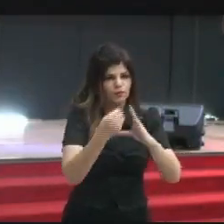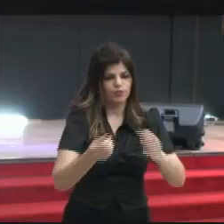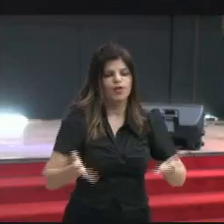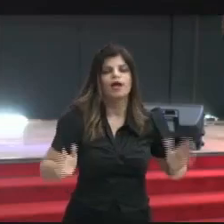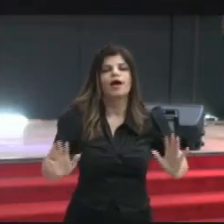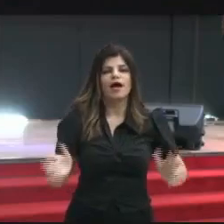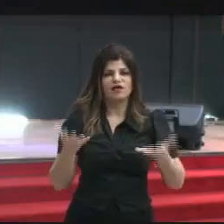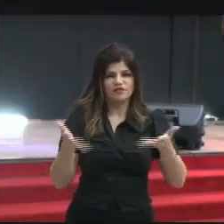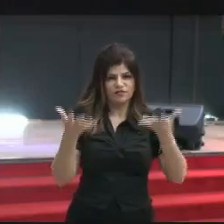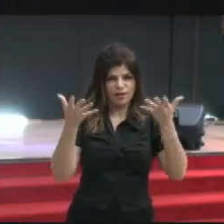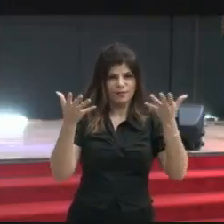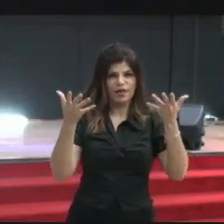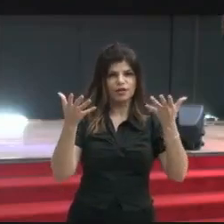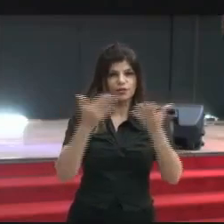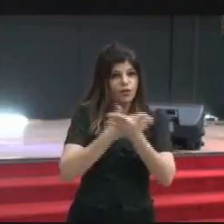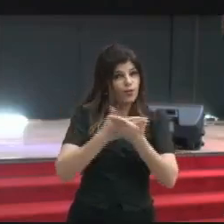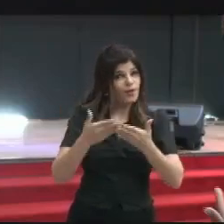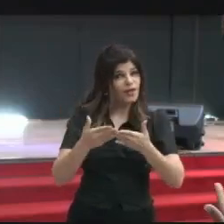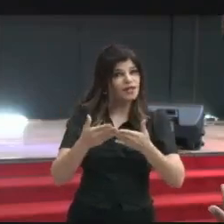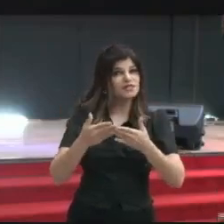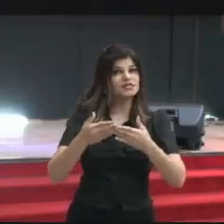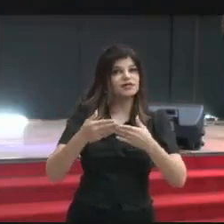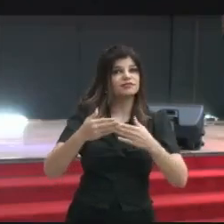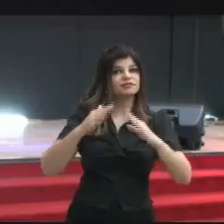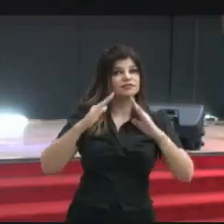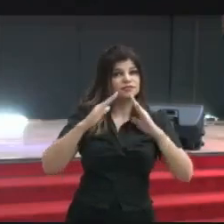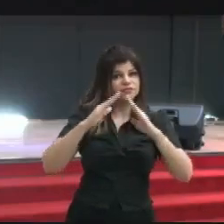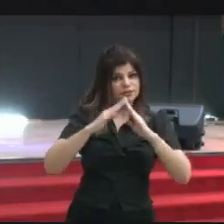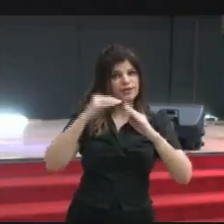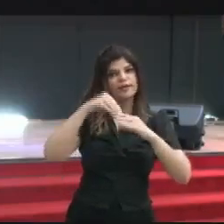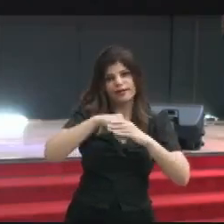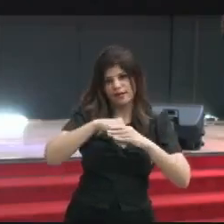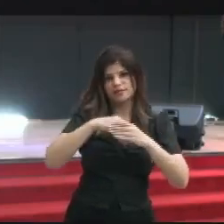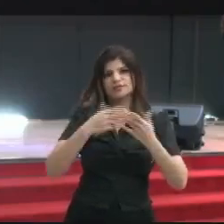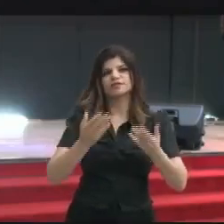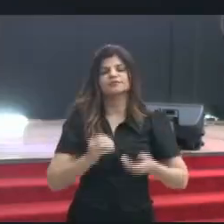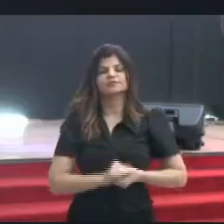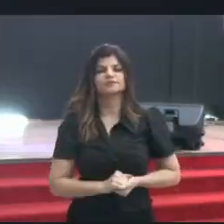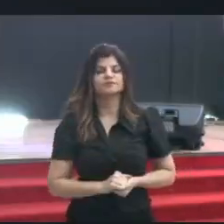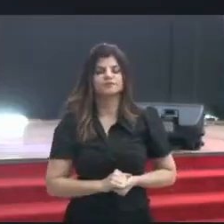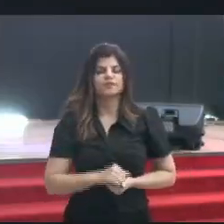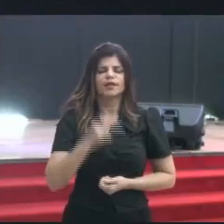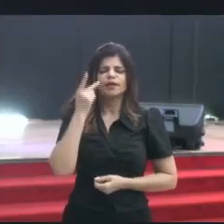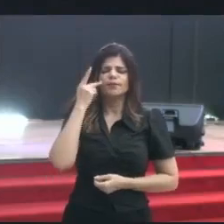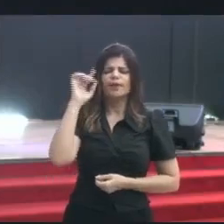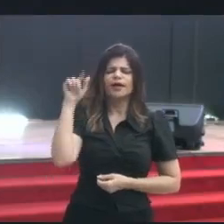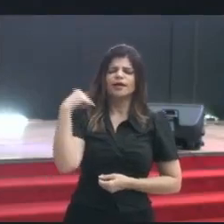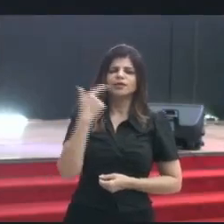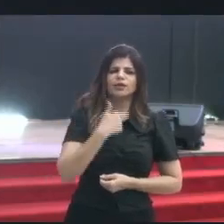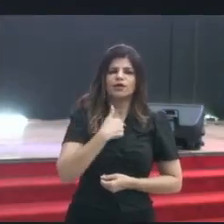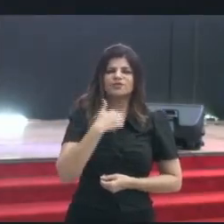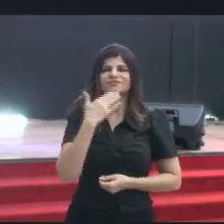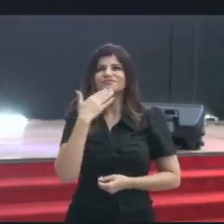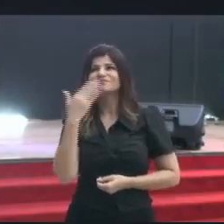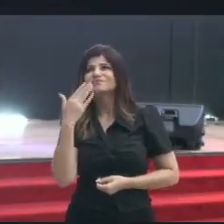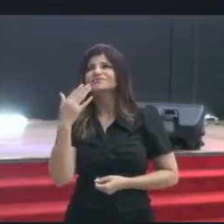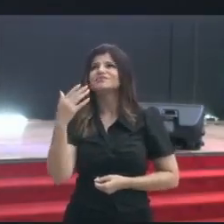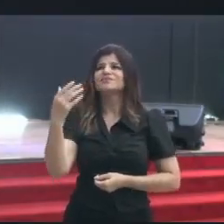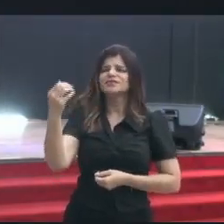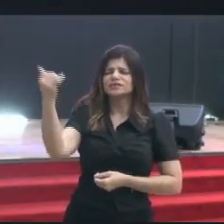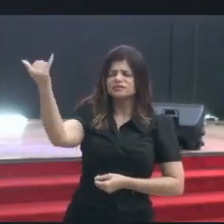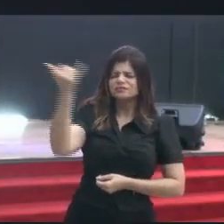avivamento começa em casa. Pai, nós pedimos que o Senhor fale